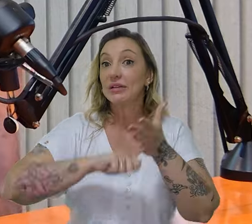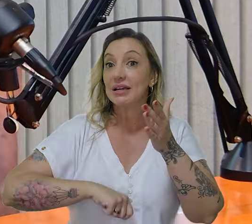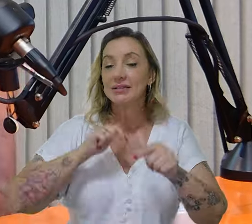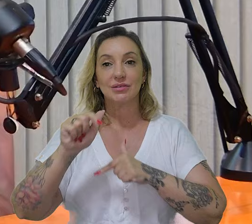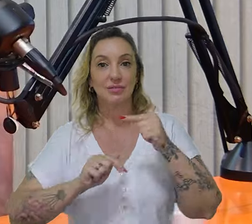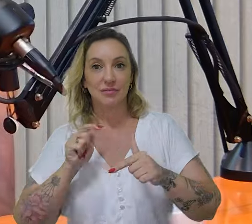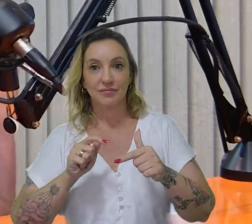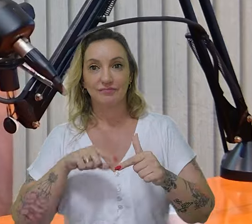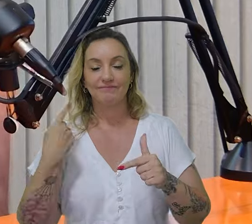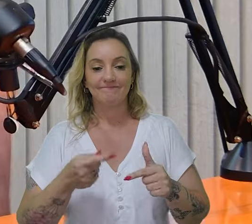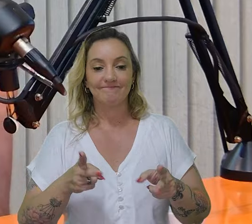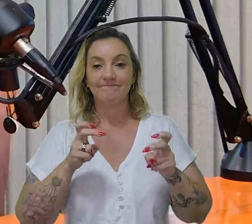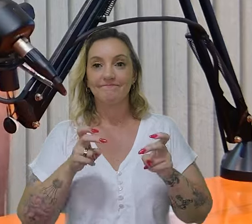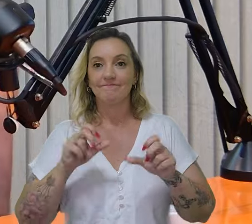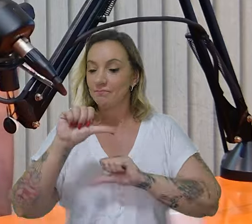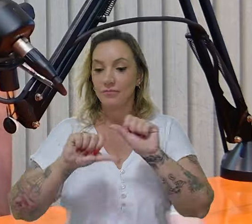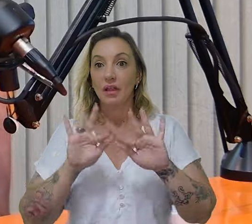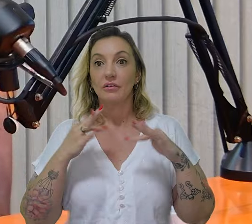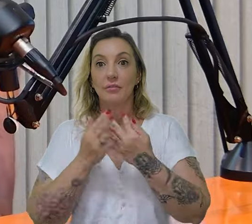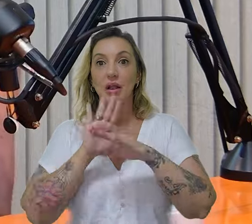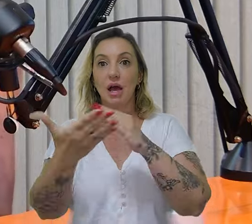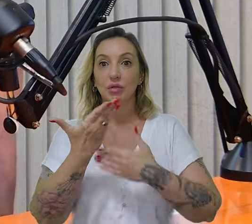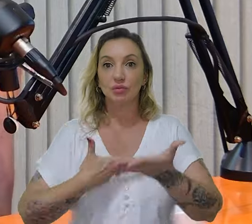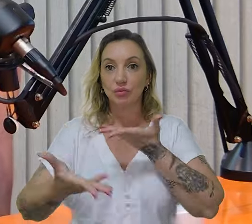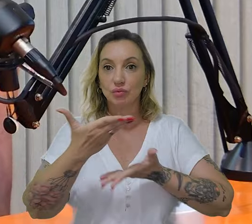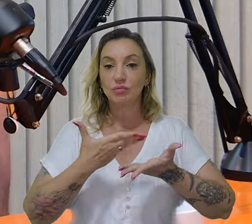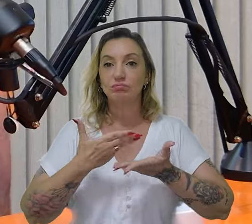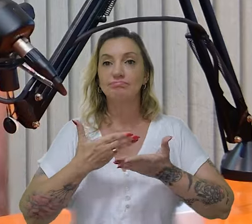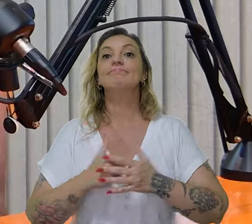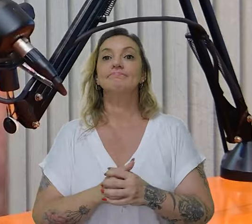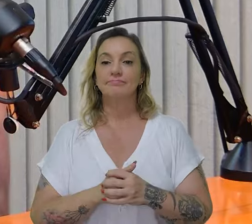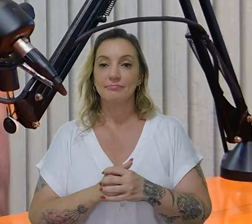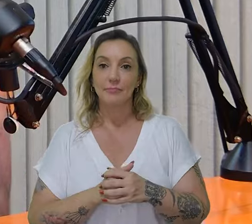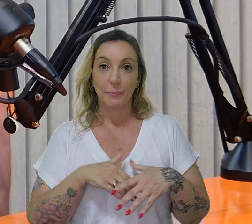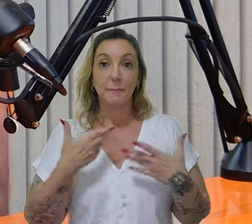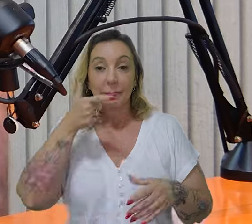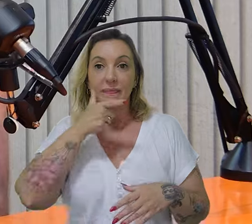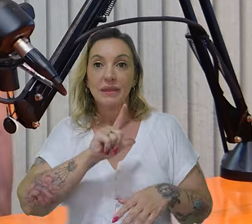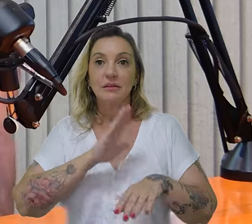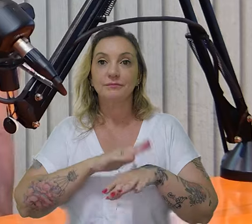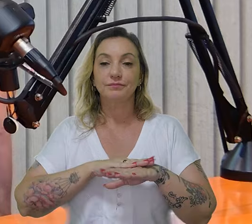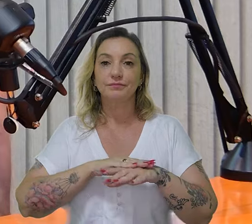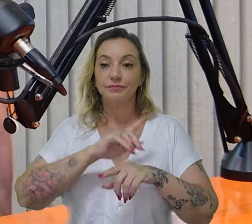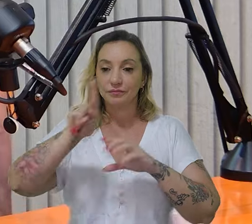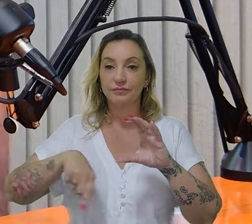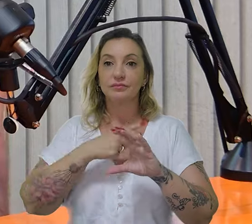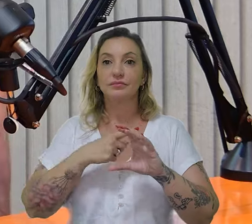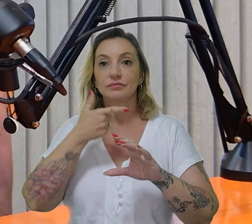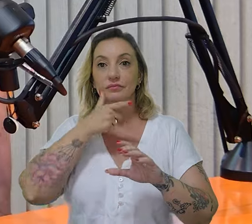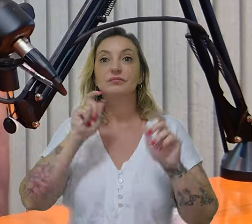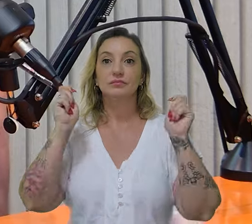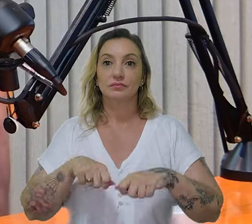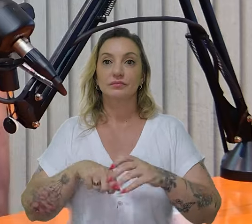a gente vira uma família mesmo que se ajuda que se dá a mão e aí você consegue fazer o ciclo inteiro funcionar